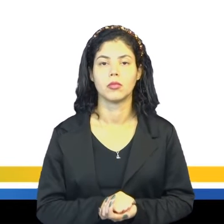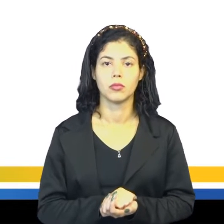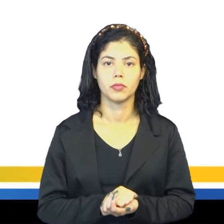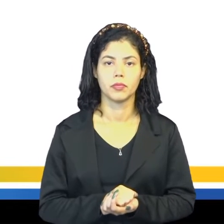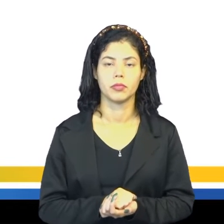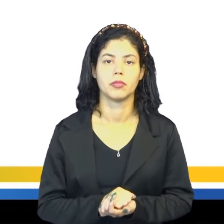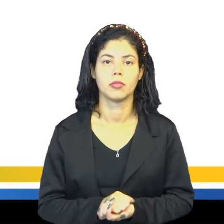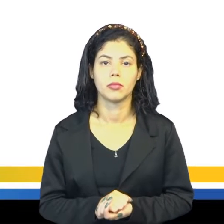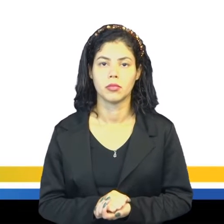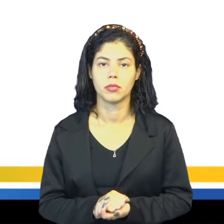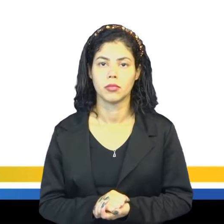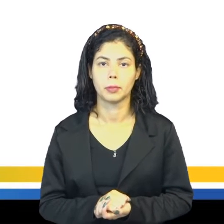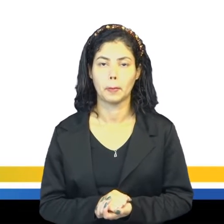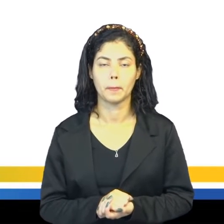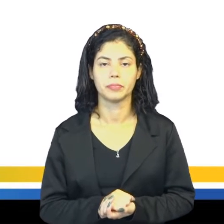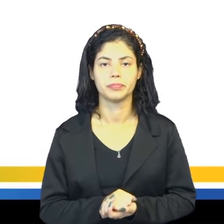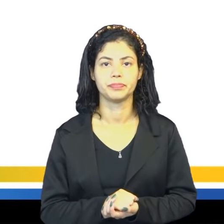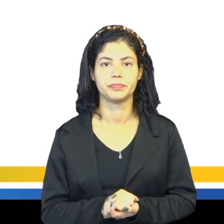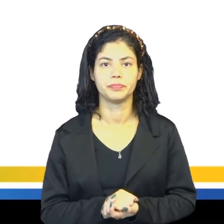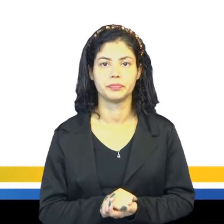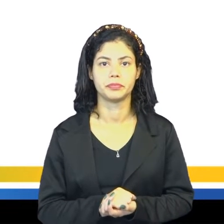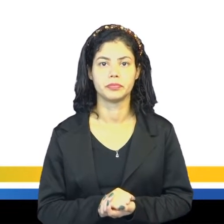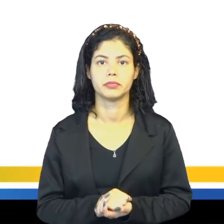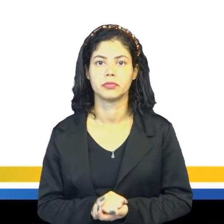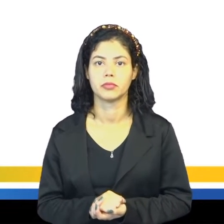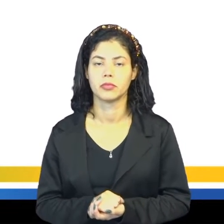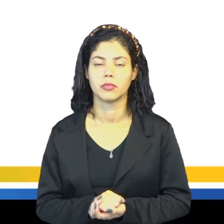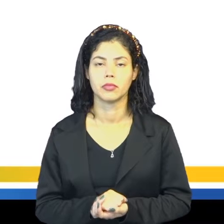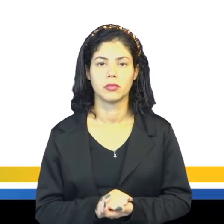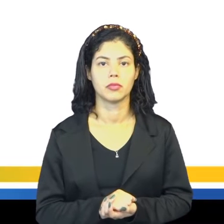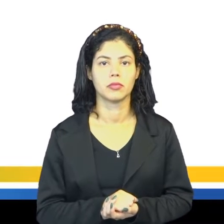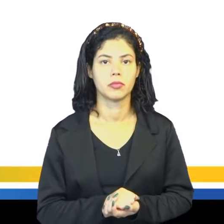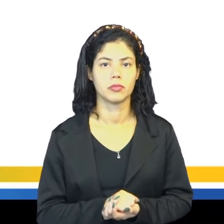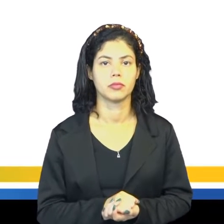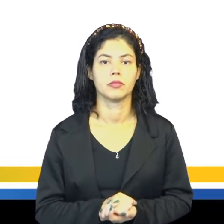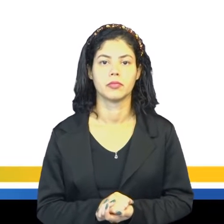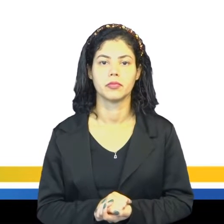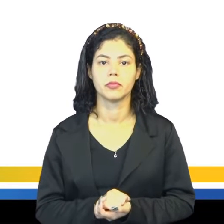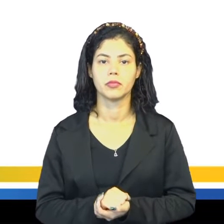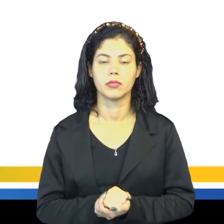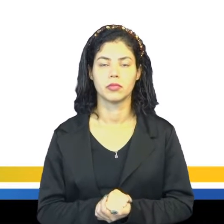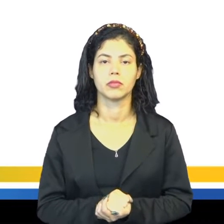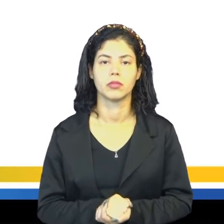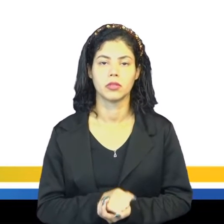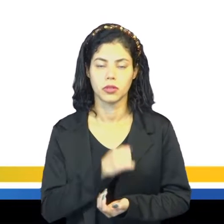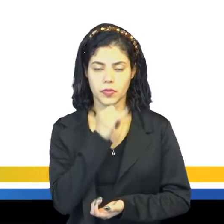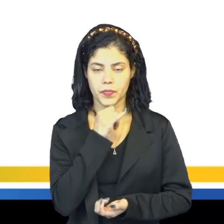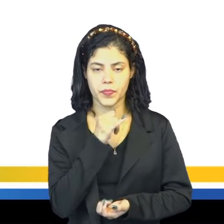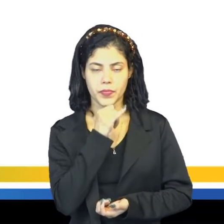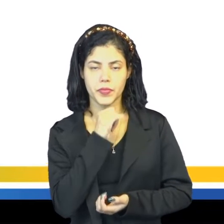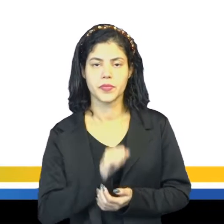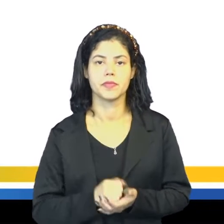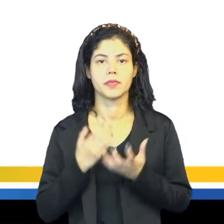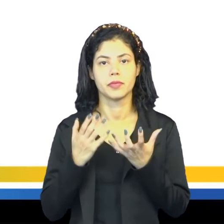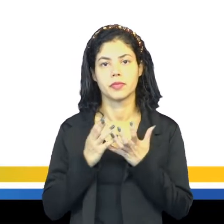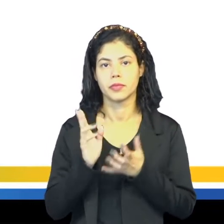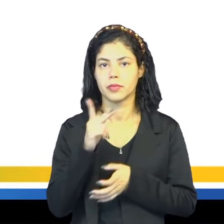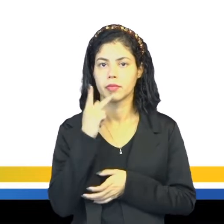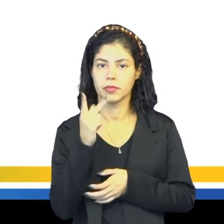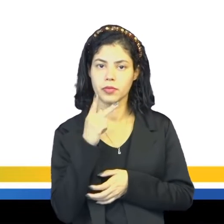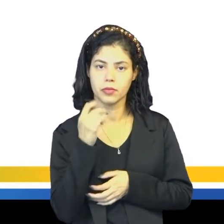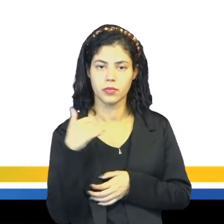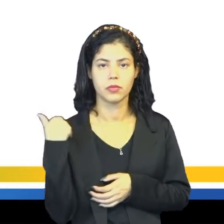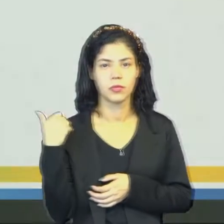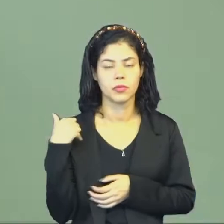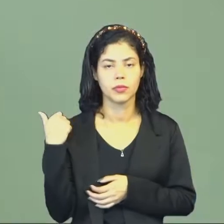Luana. Meu nome é Luana. My name is Luana. Por exemplo, se você quiser falar a